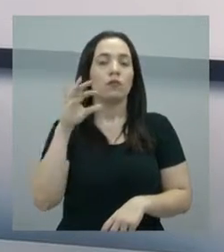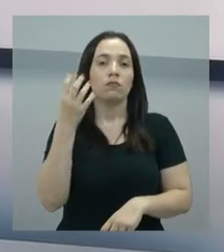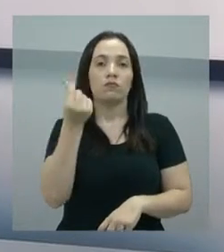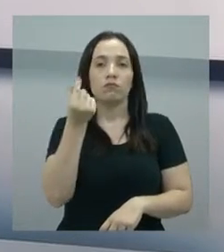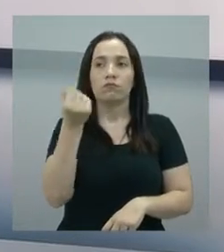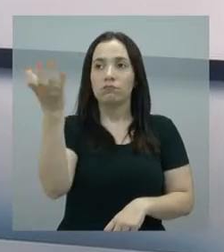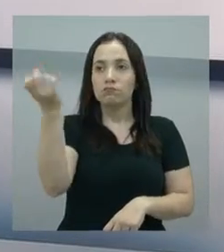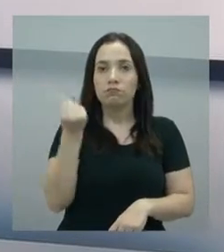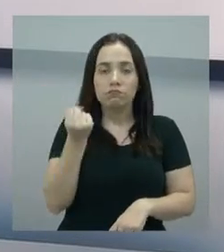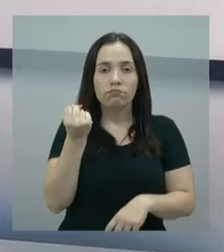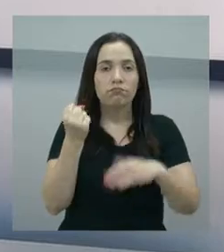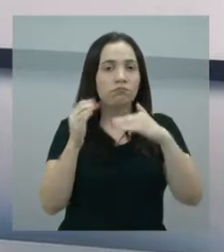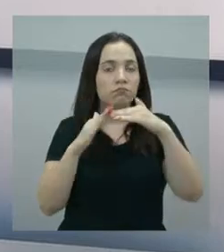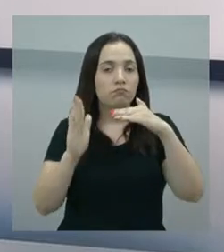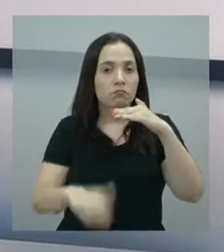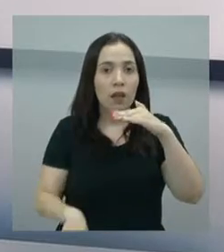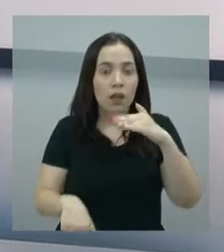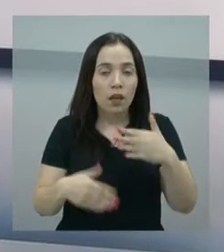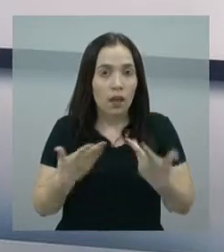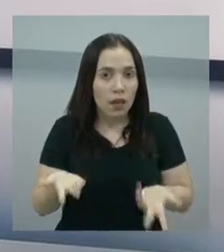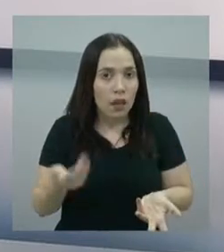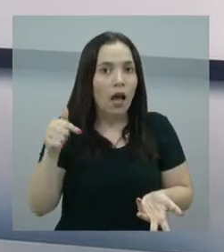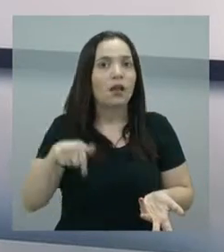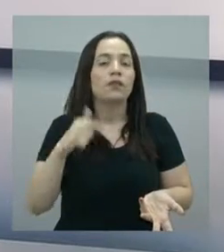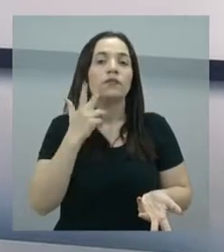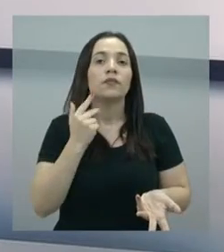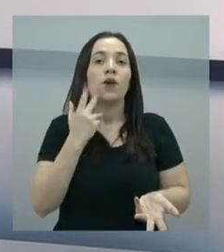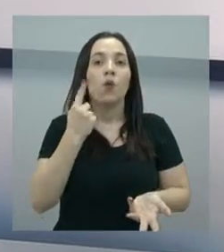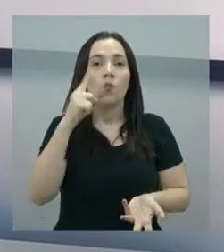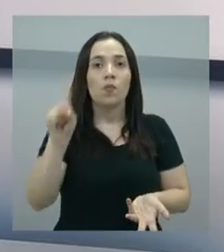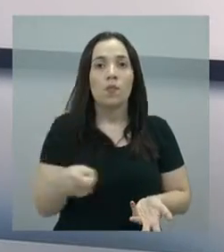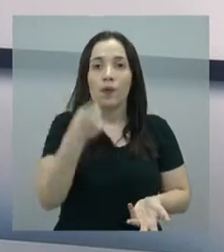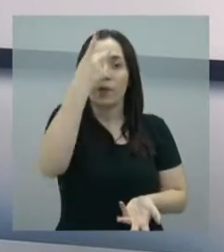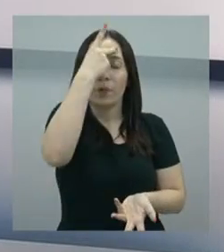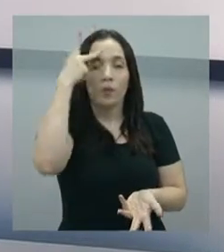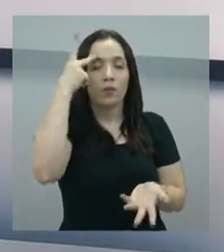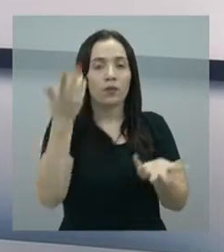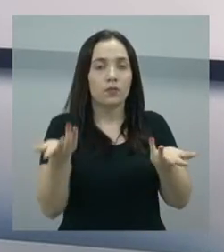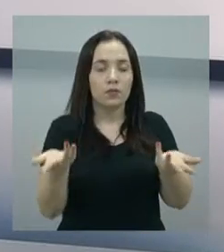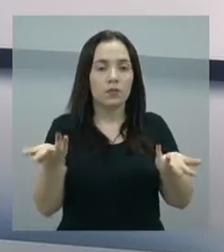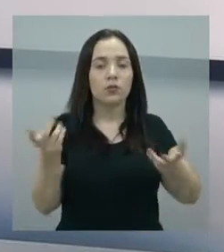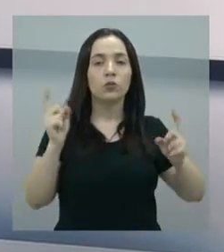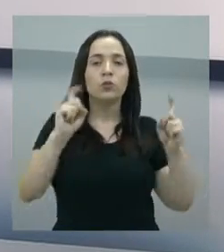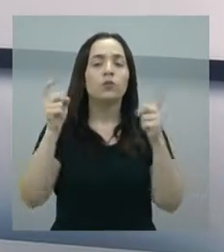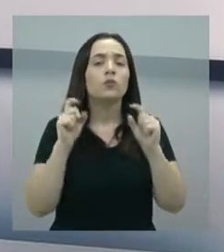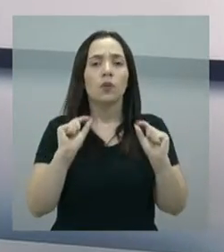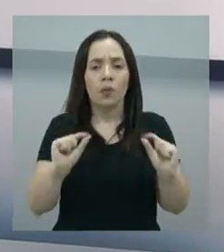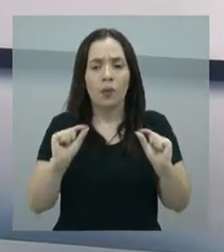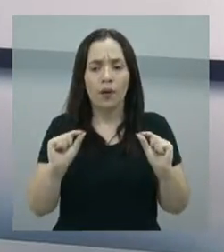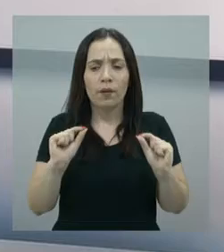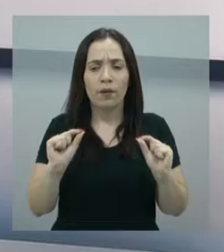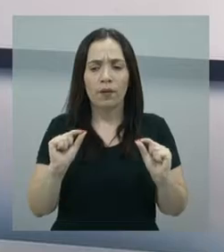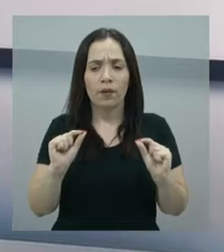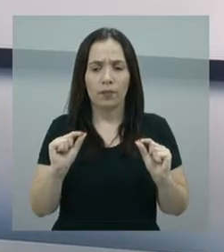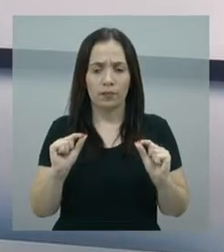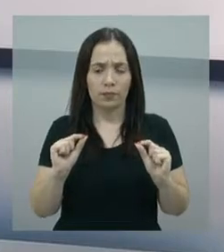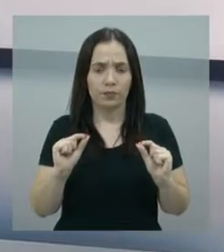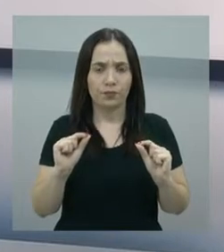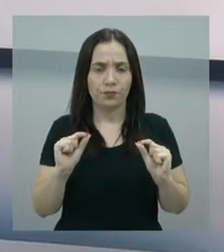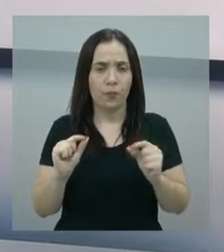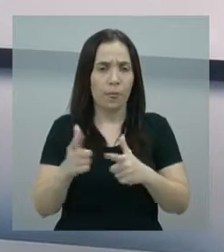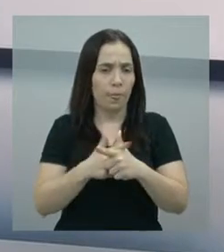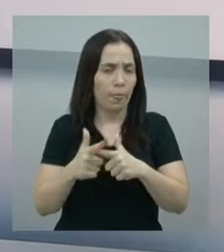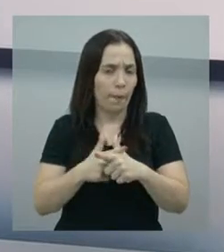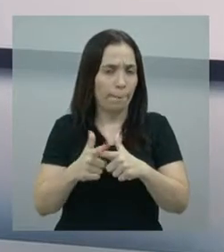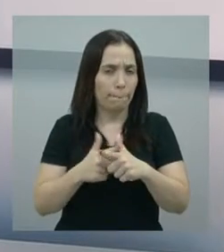até. Aqui chega em torno de 1 milhão, né? Então, a discussão o